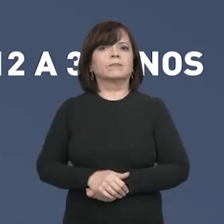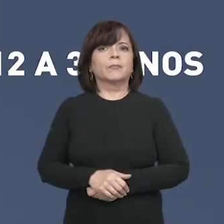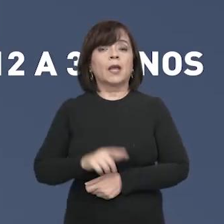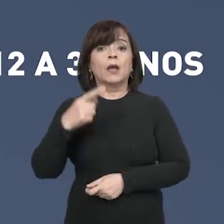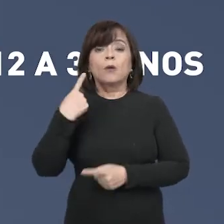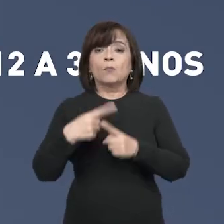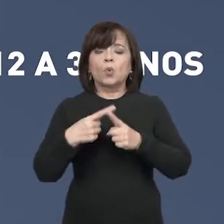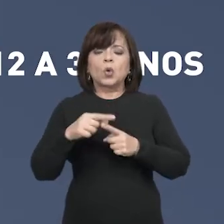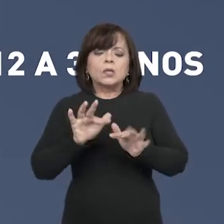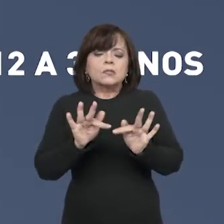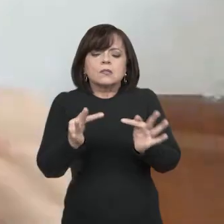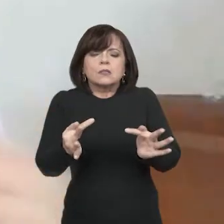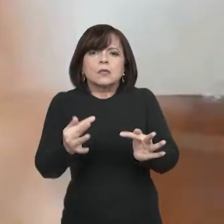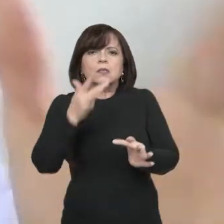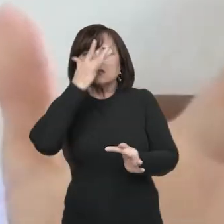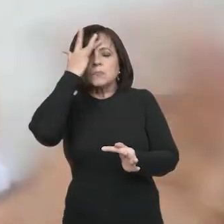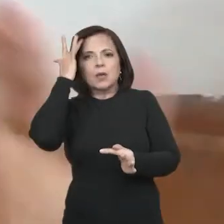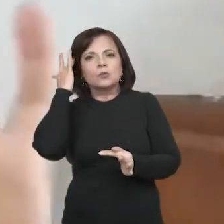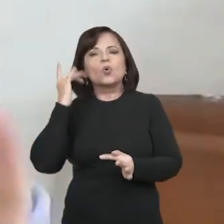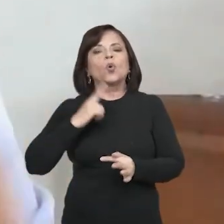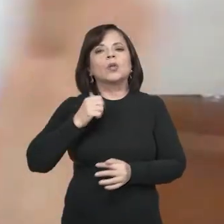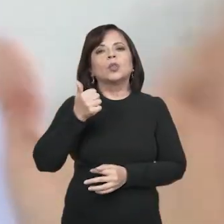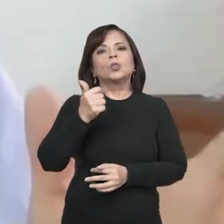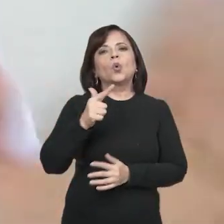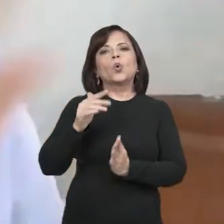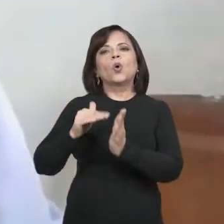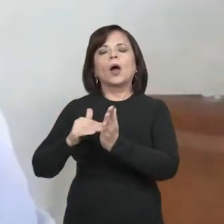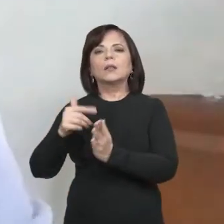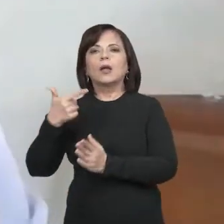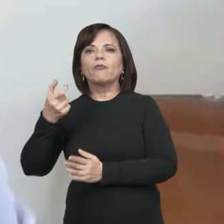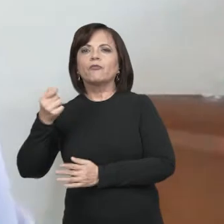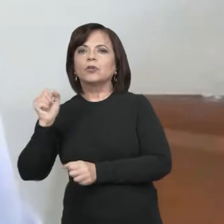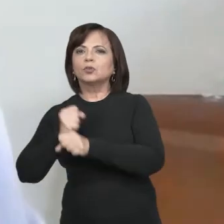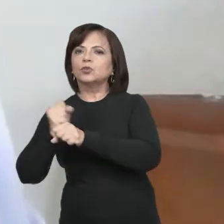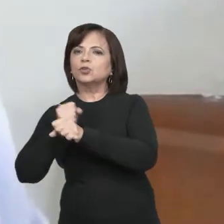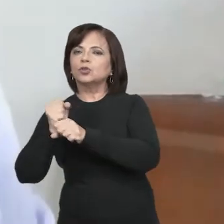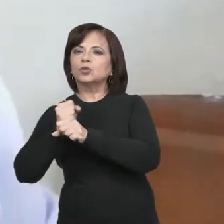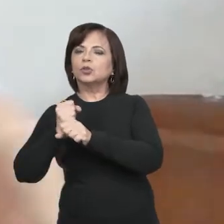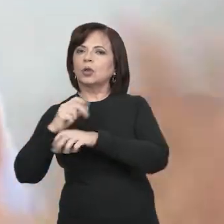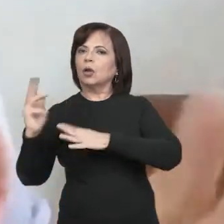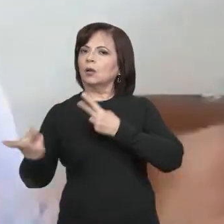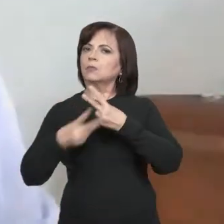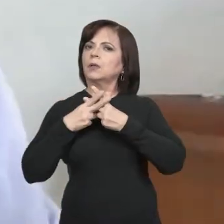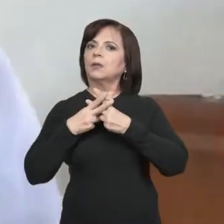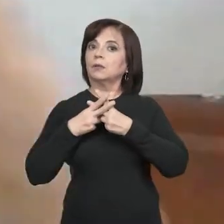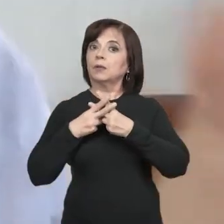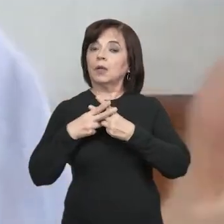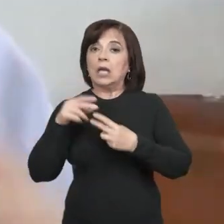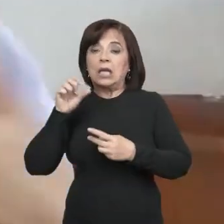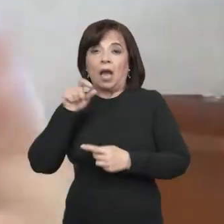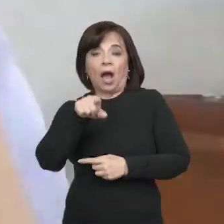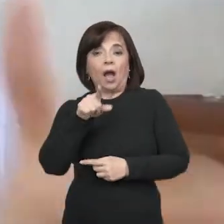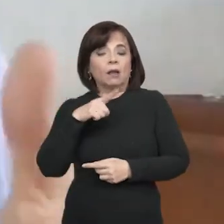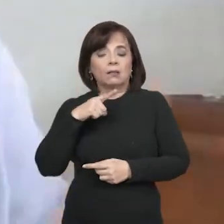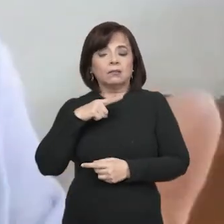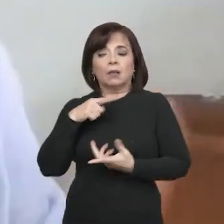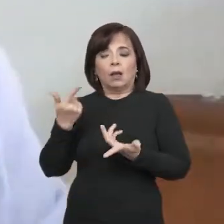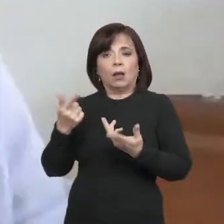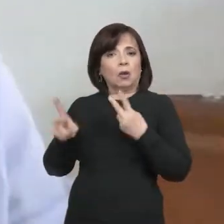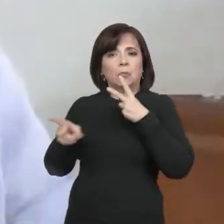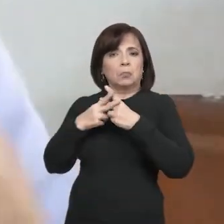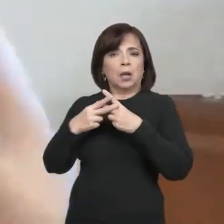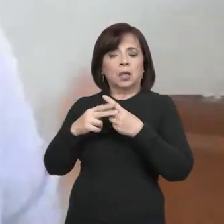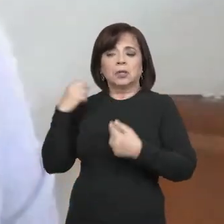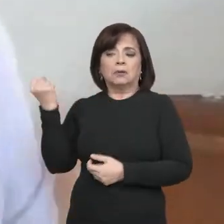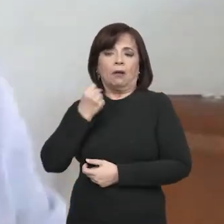simples, sem nenhuma qualificadora, o agente responde por uma pena de 12 a 20 anos de reclusão. Ou seja, é aquele homicídio que você não consegue